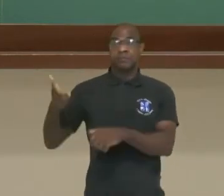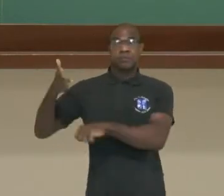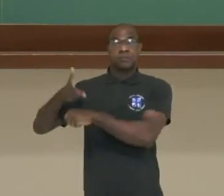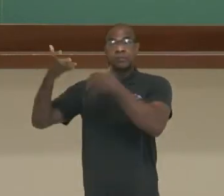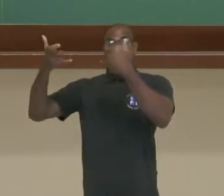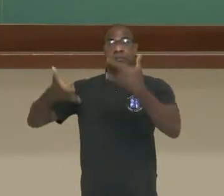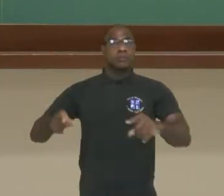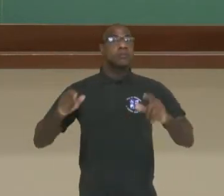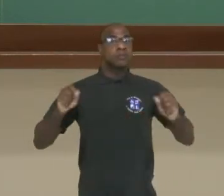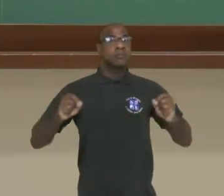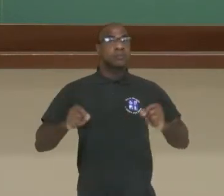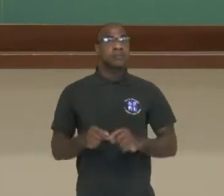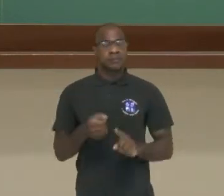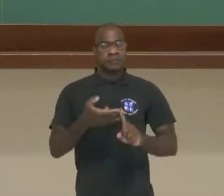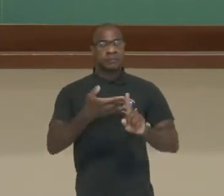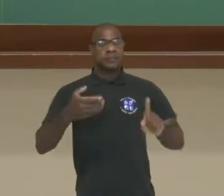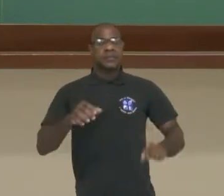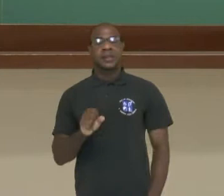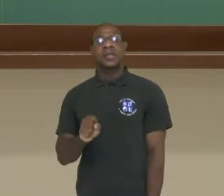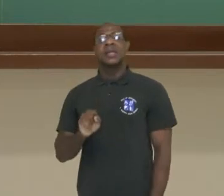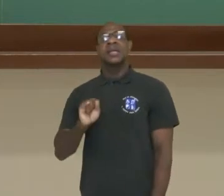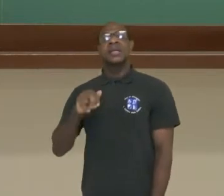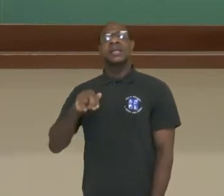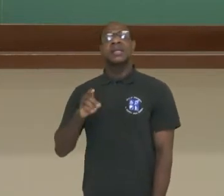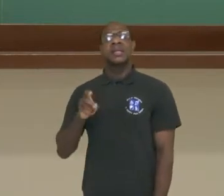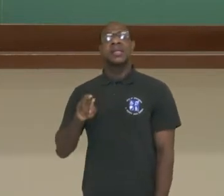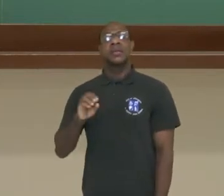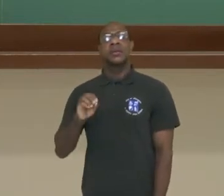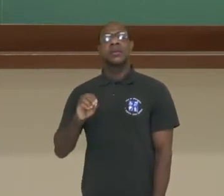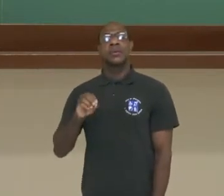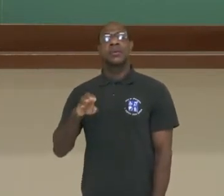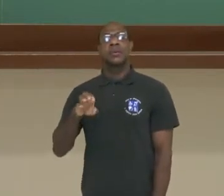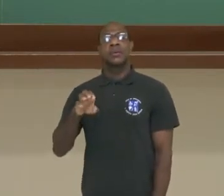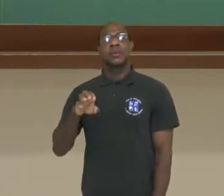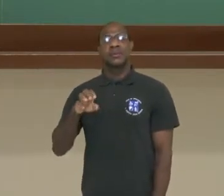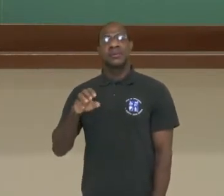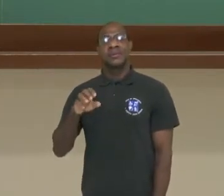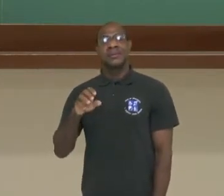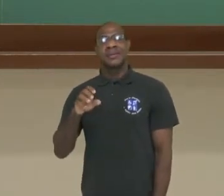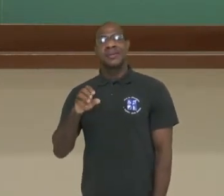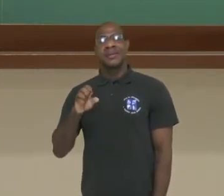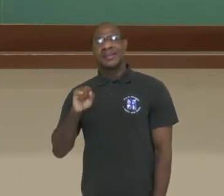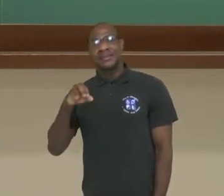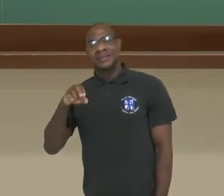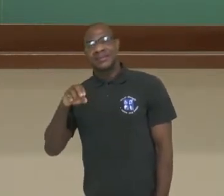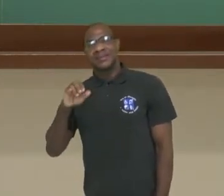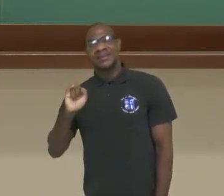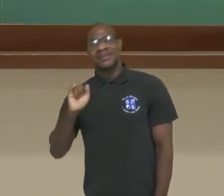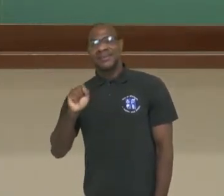de síndromes. Vamos falar da síndrome de Turner e da síndrome de Klinefelter.